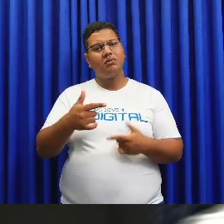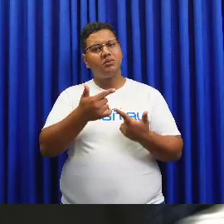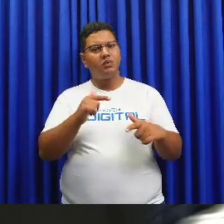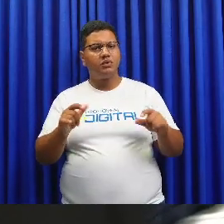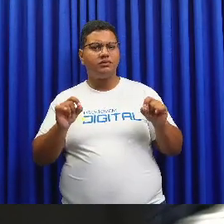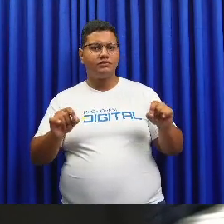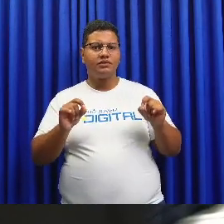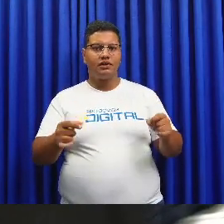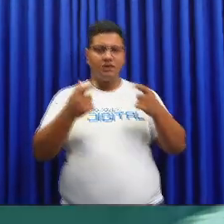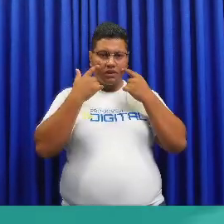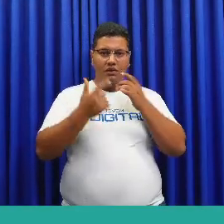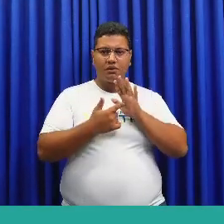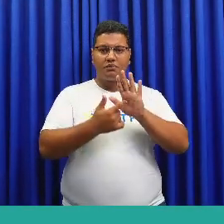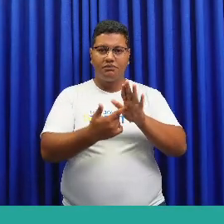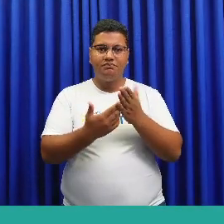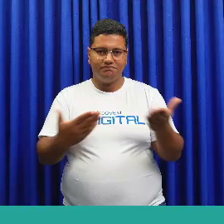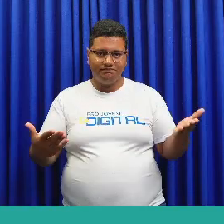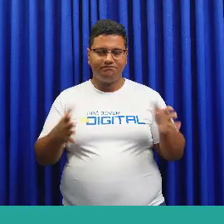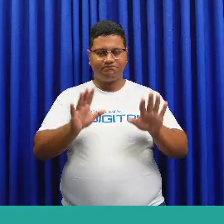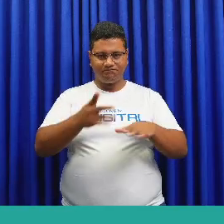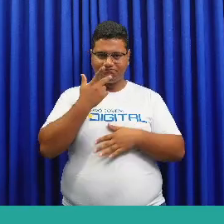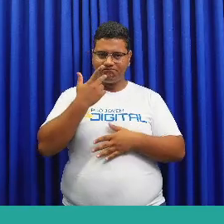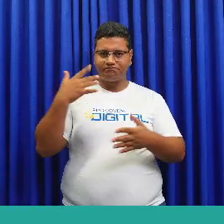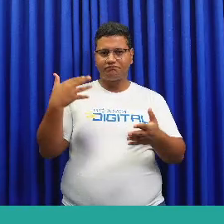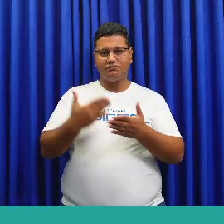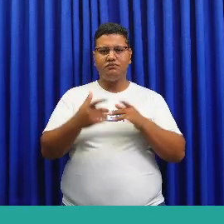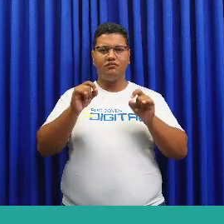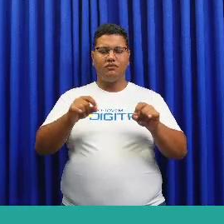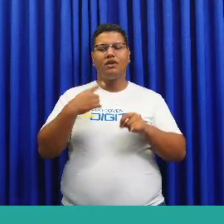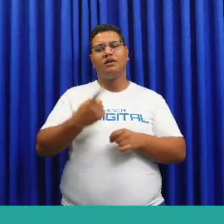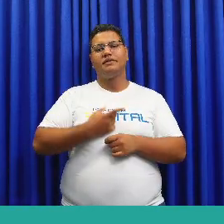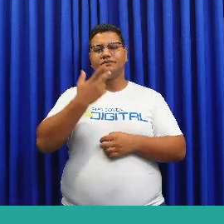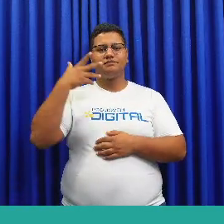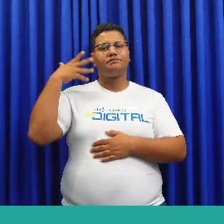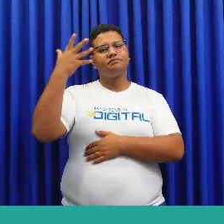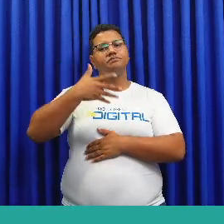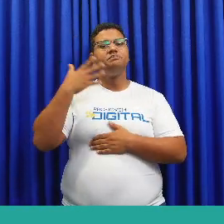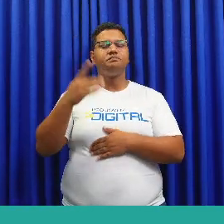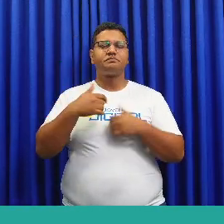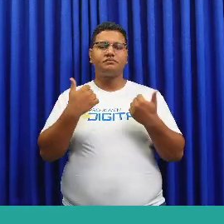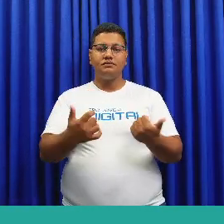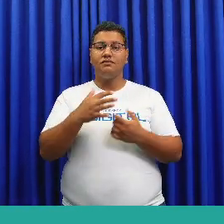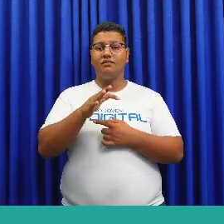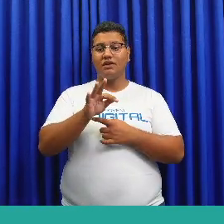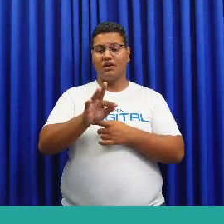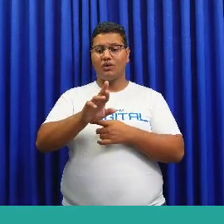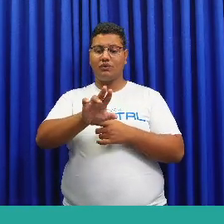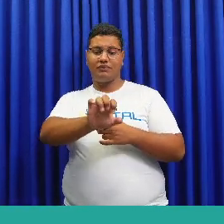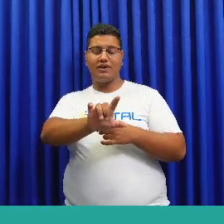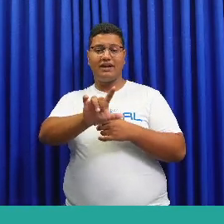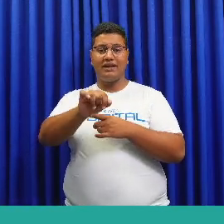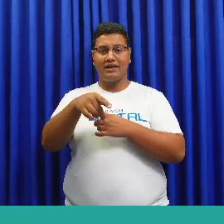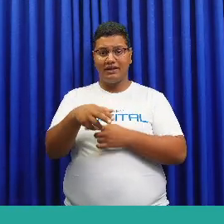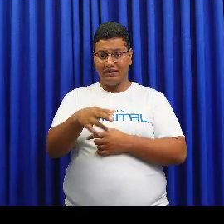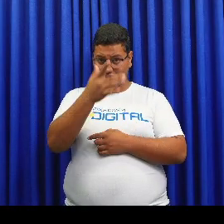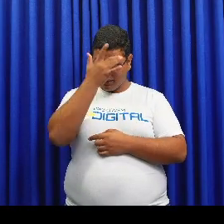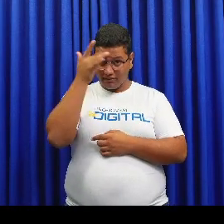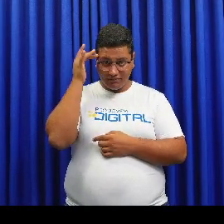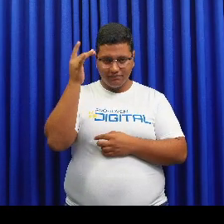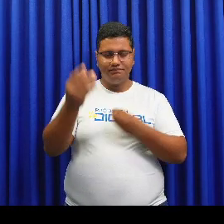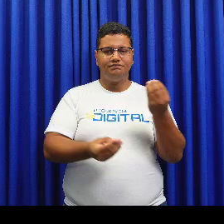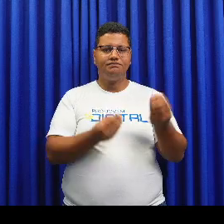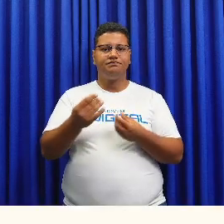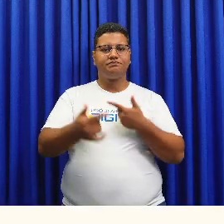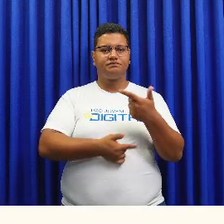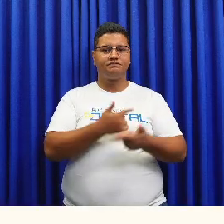tinha mostrado para você. Então, só recapitulando, basicamente é disso que a gente está falando, beleza? O freelance, né, basicamente é aquela pessoa